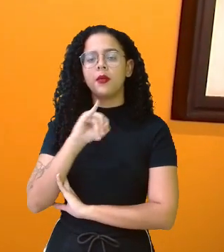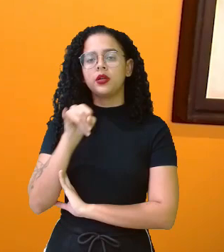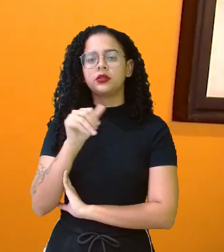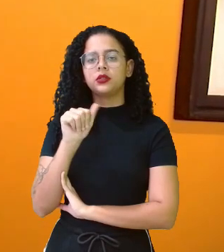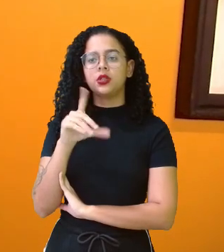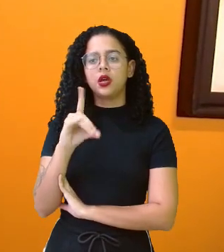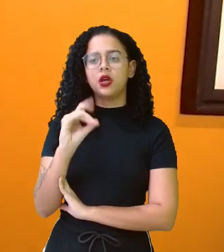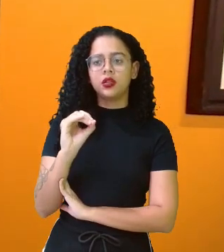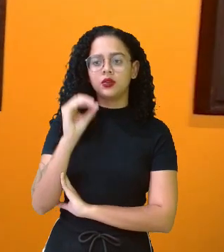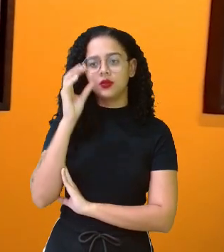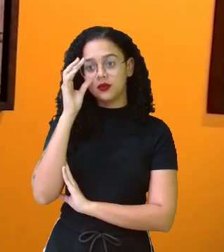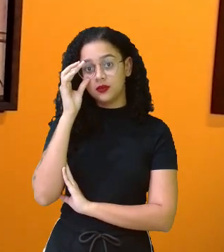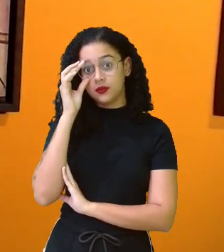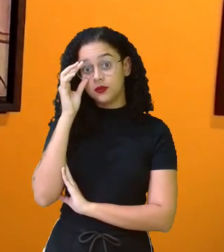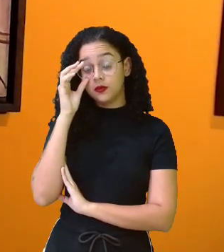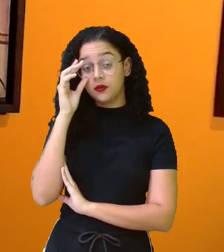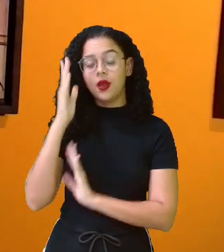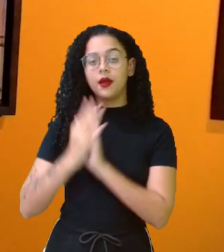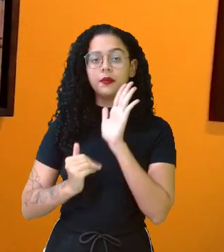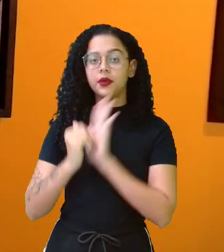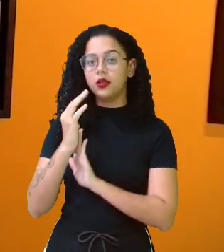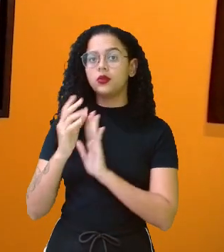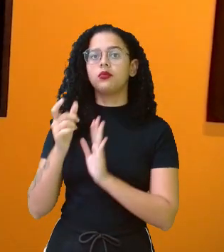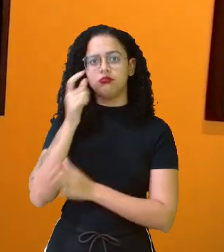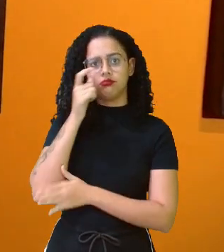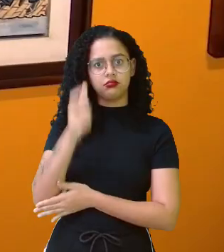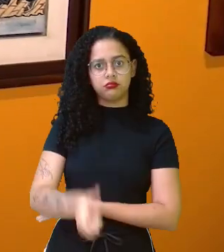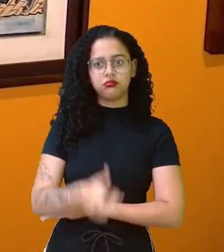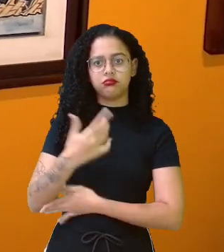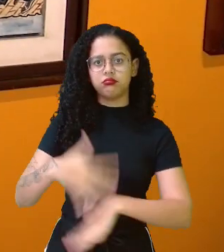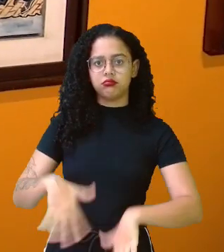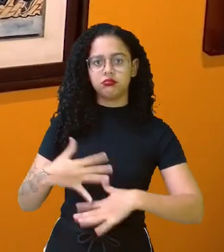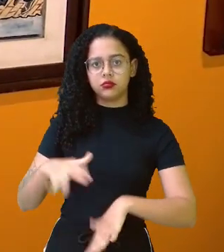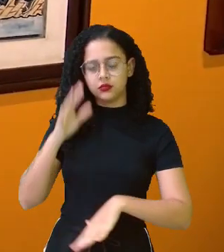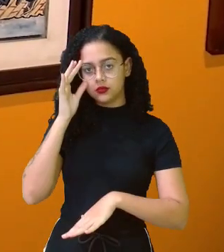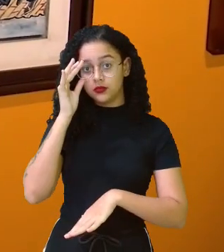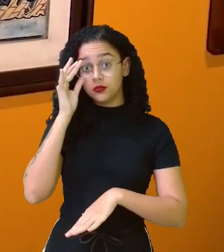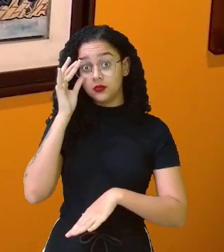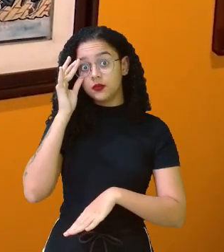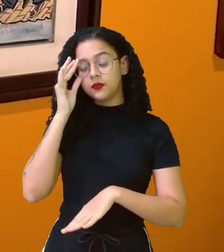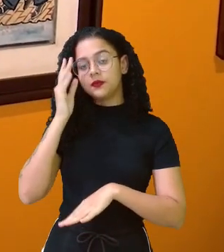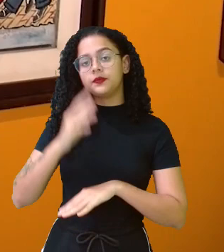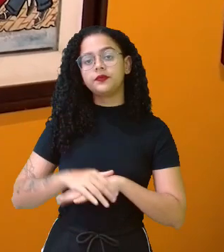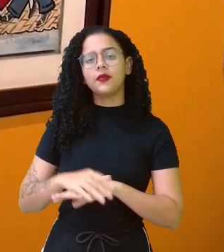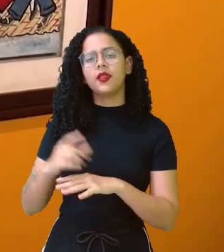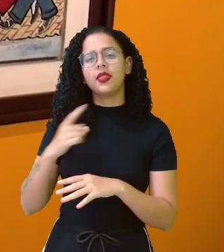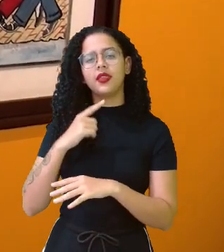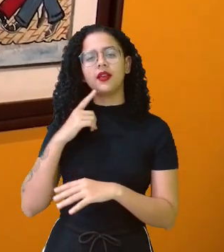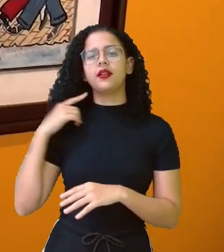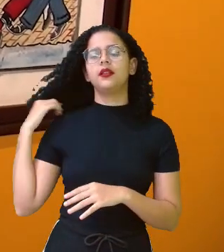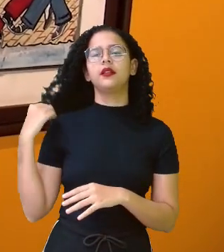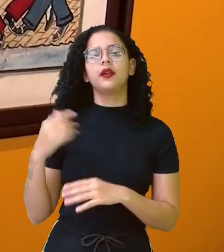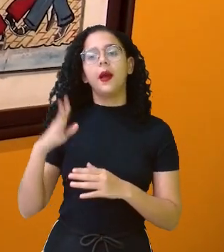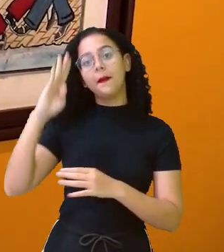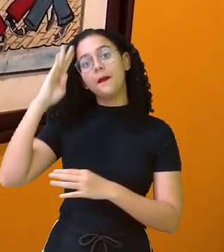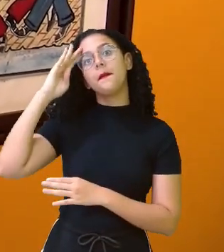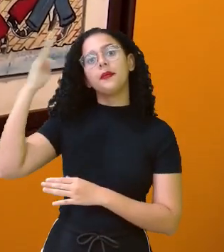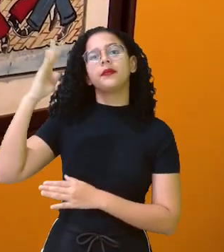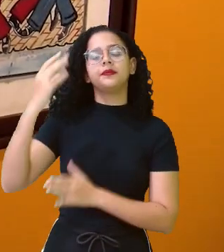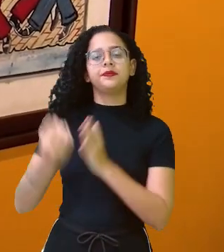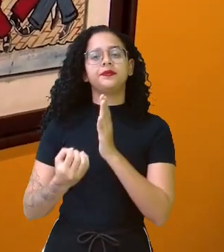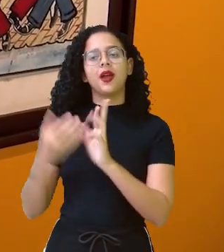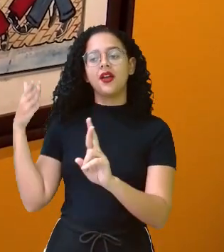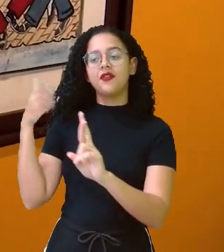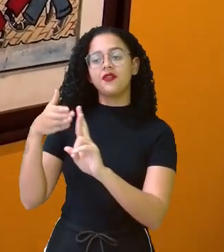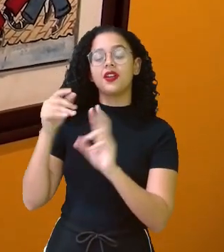né? E são pinturas também muito interessantes e ele tem, de uma certa forma, ele tem como a sua principal fonte de